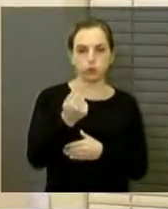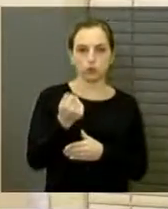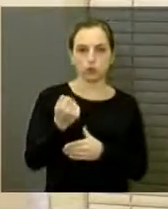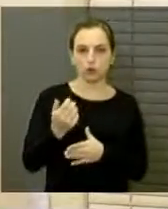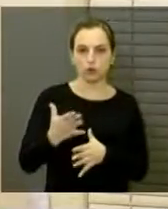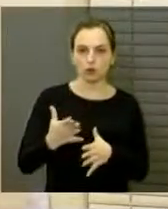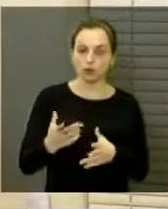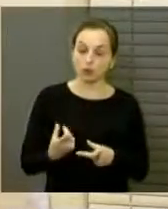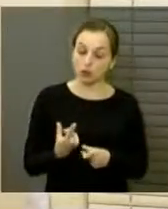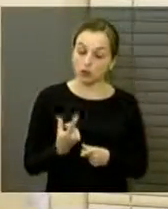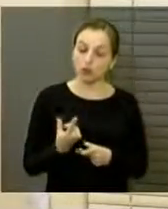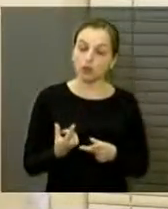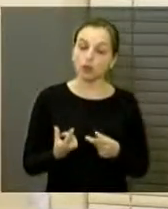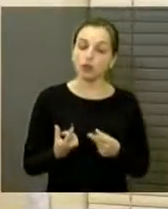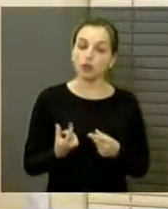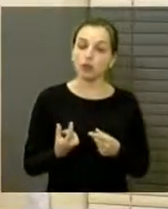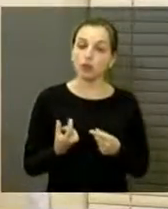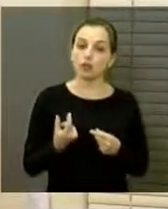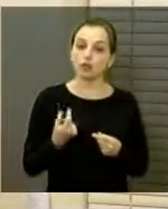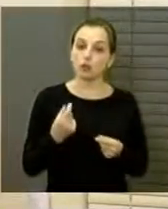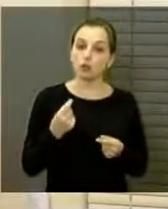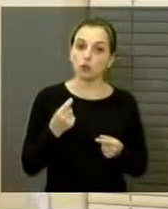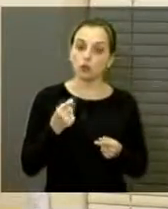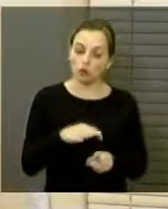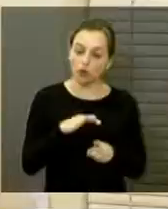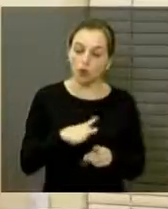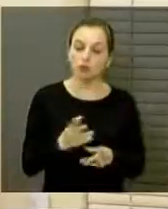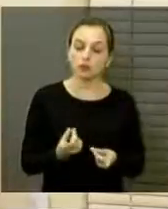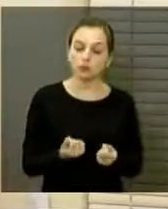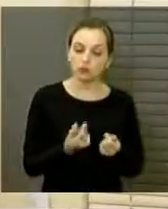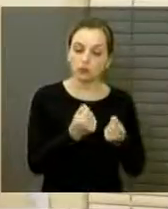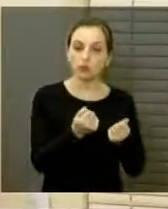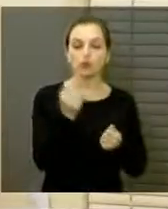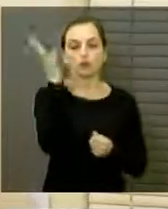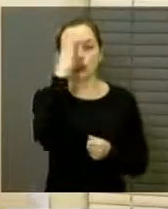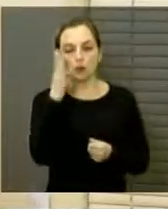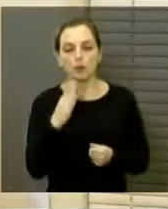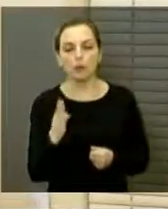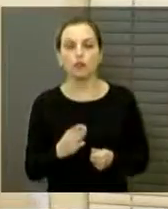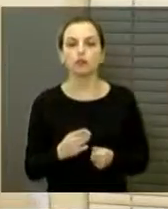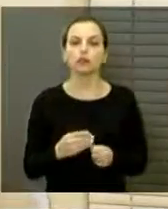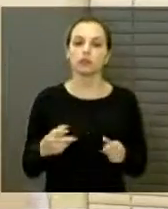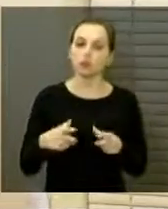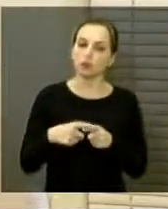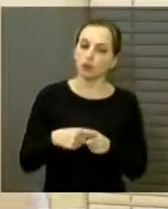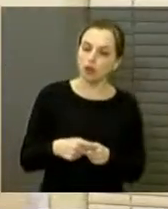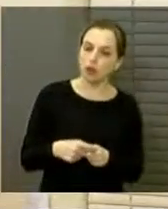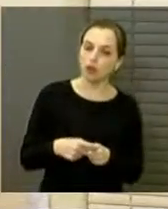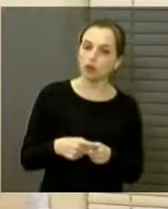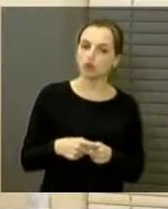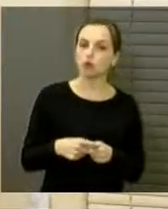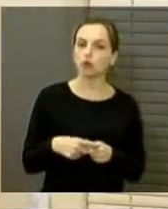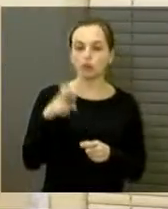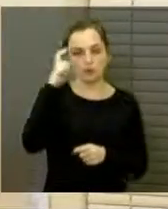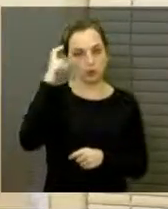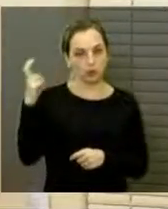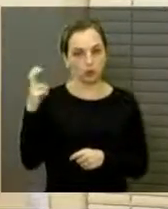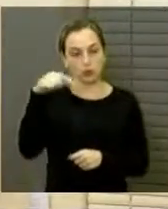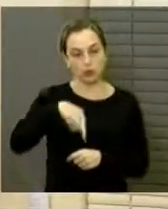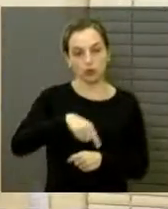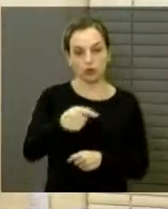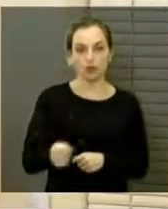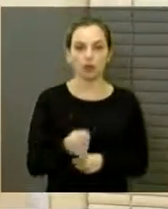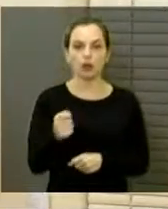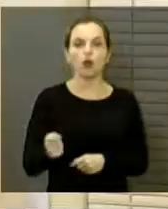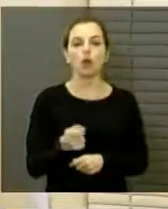dos municípios, pelo Brasil como um todo, muito pequeno para essa área. E que aqui em Araraquara, por exemplo, a gente